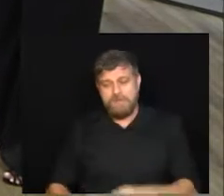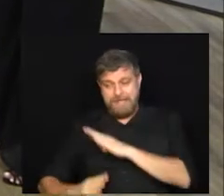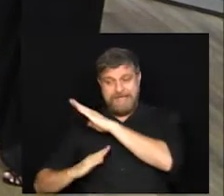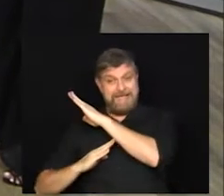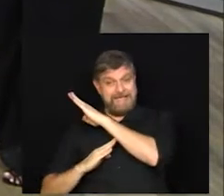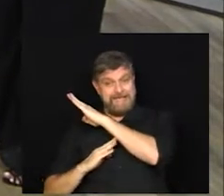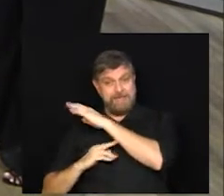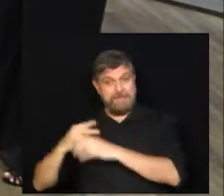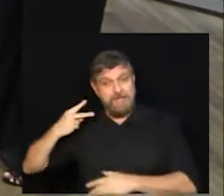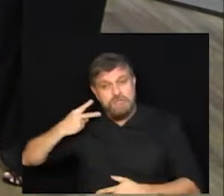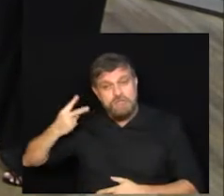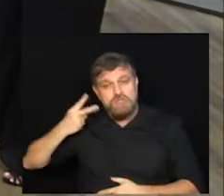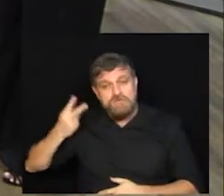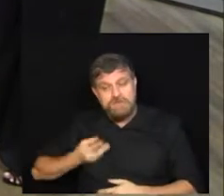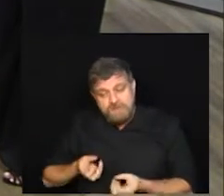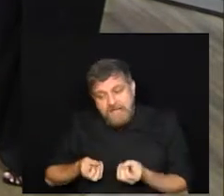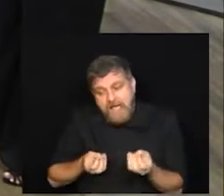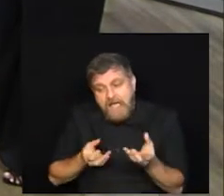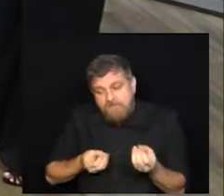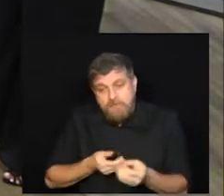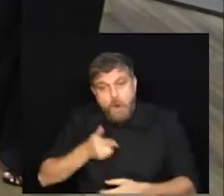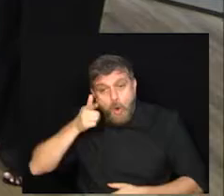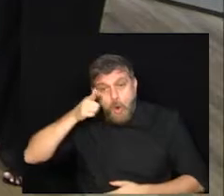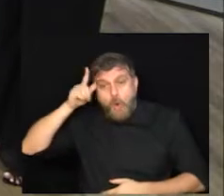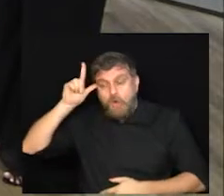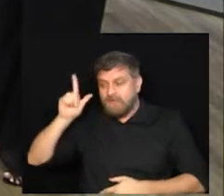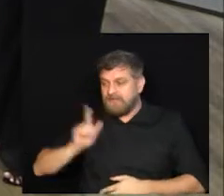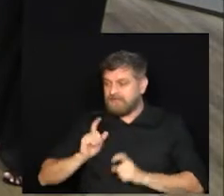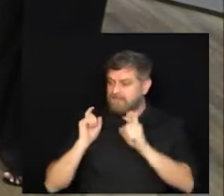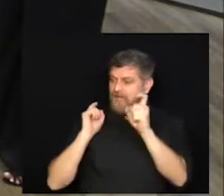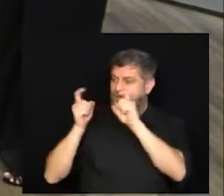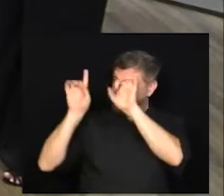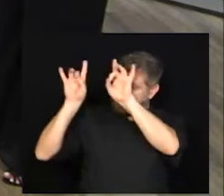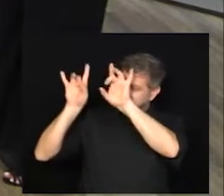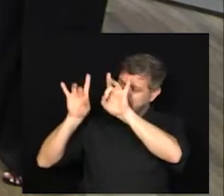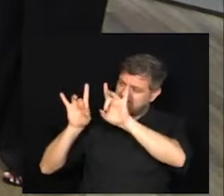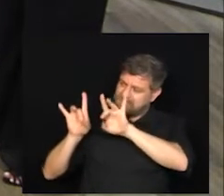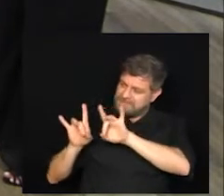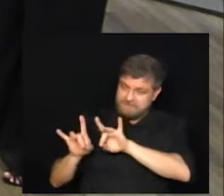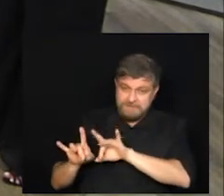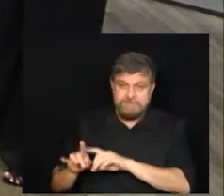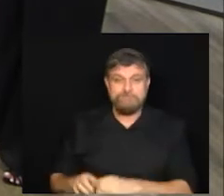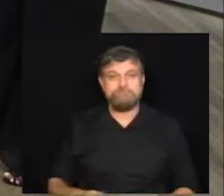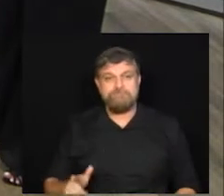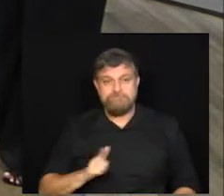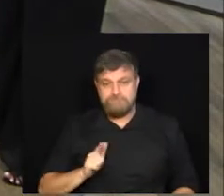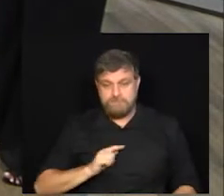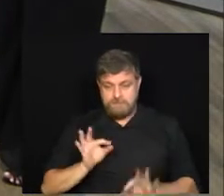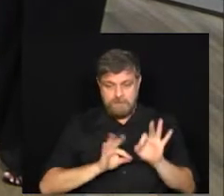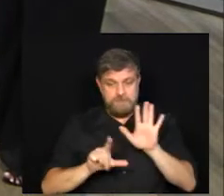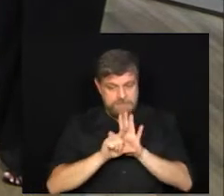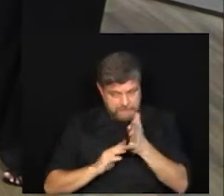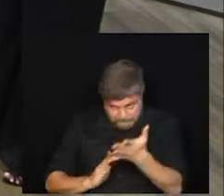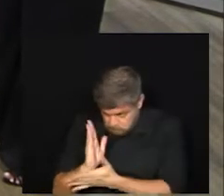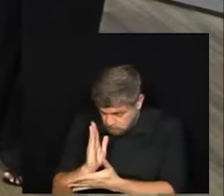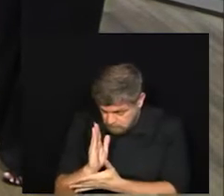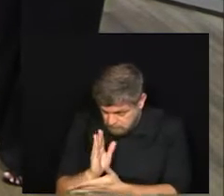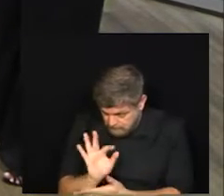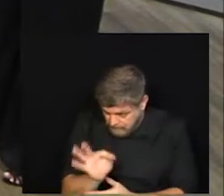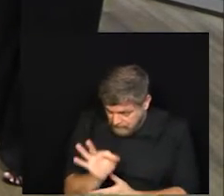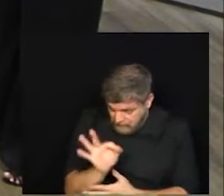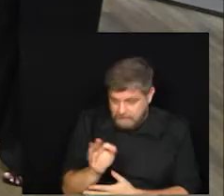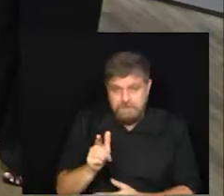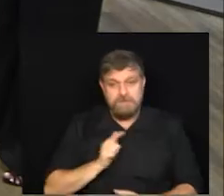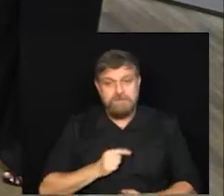do Legislativo, já que ontem nós tivemos a reunião extraordinária e teve projeto aprovado, né? Isso mesmo,